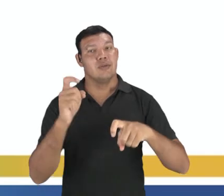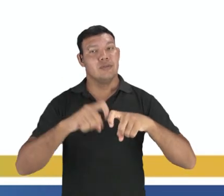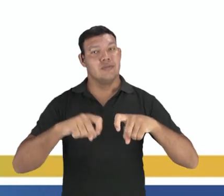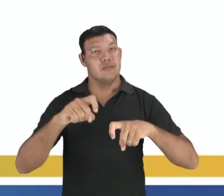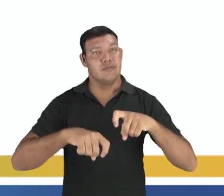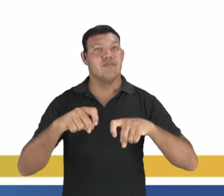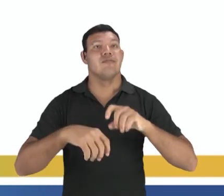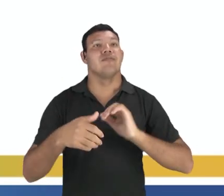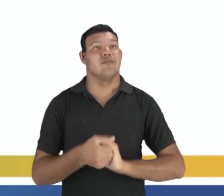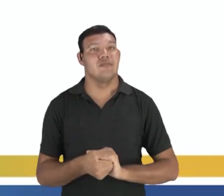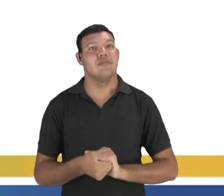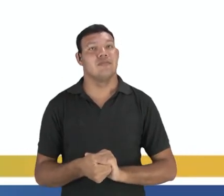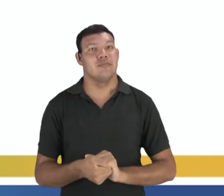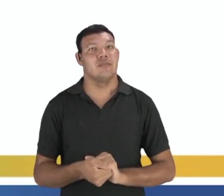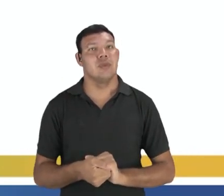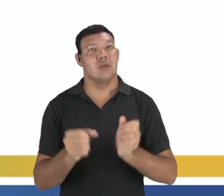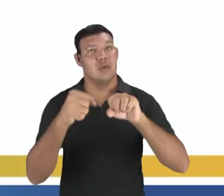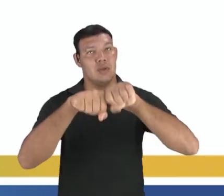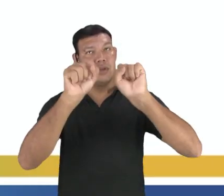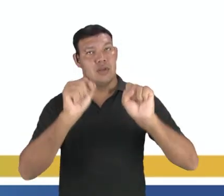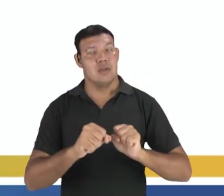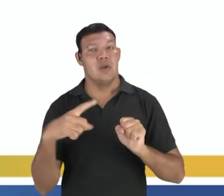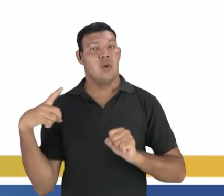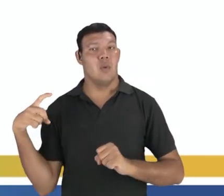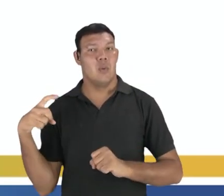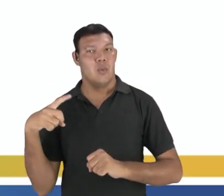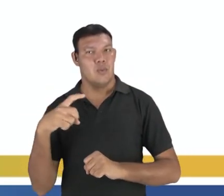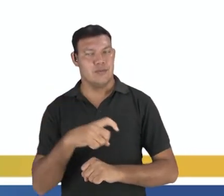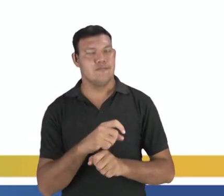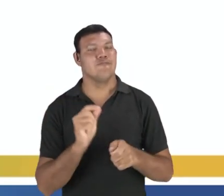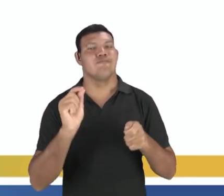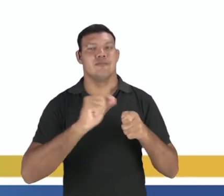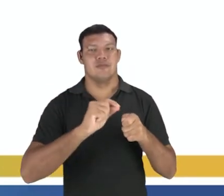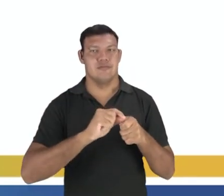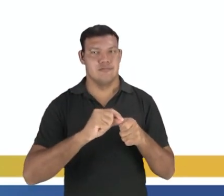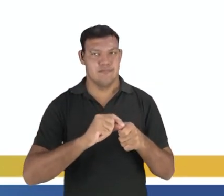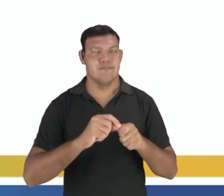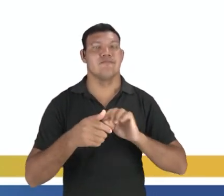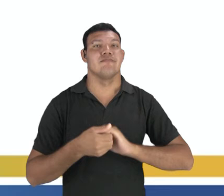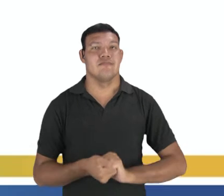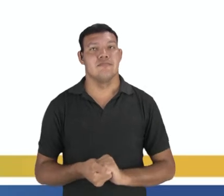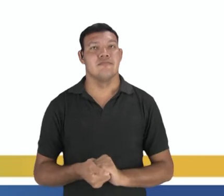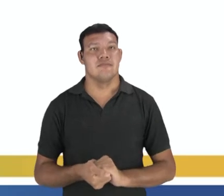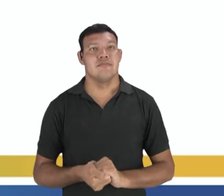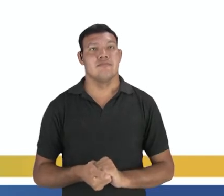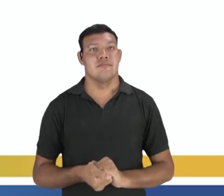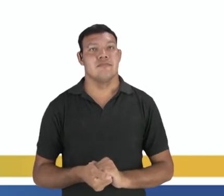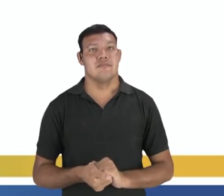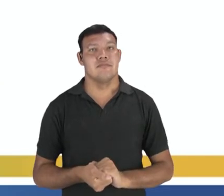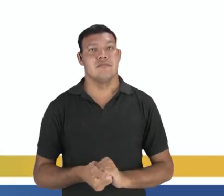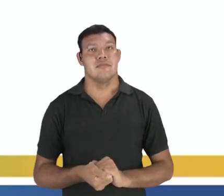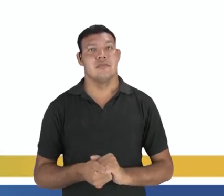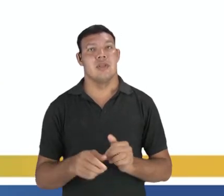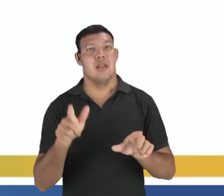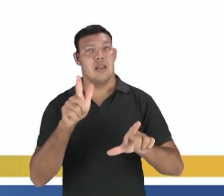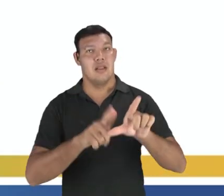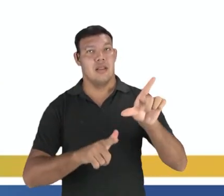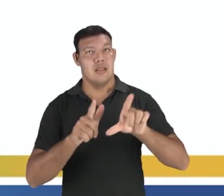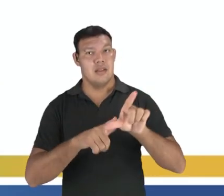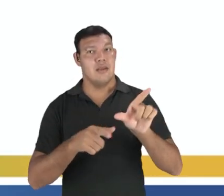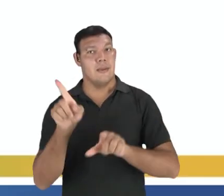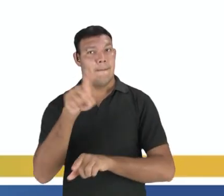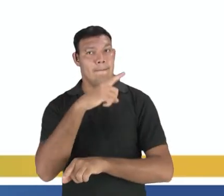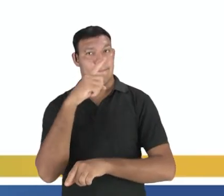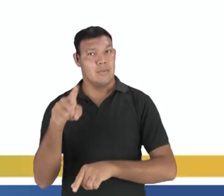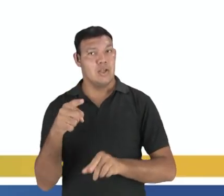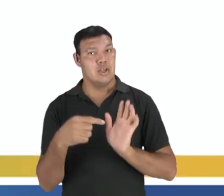gametas masculinos, que são os espermatozoides, são produzidos. Entre as alternativas a seguir, marque aquela